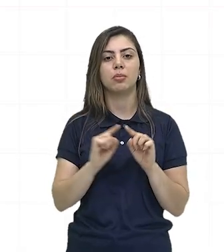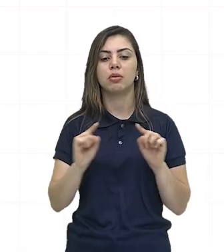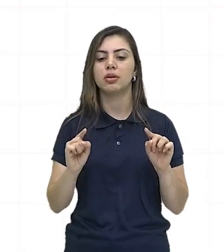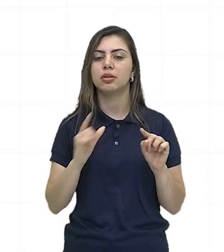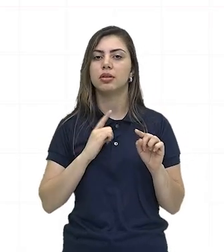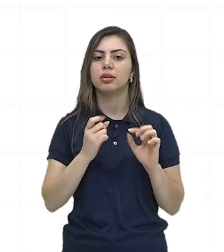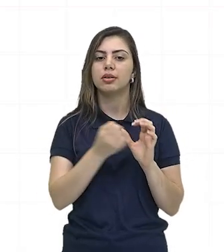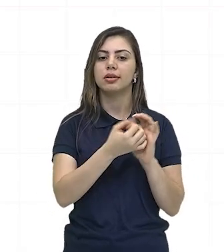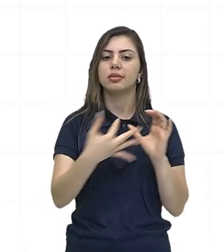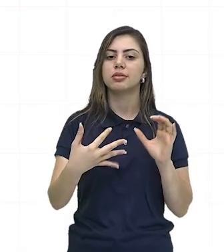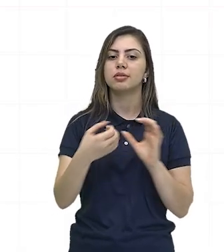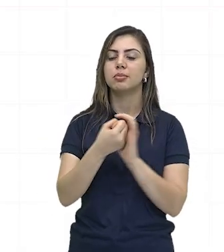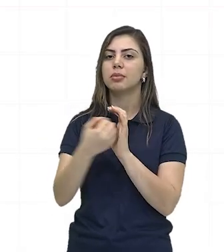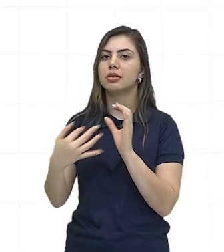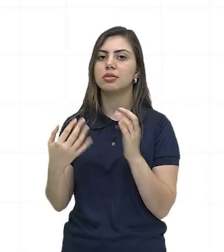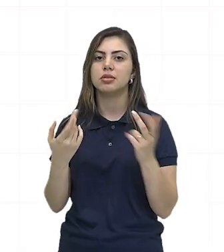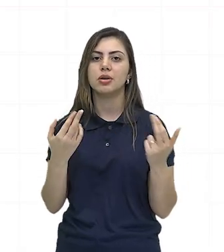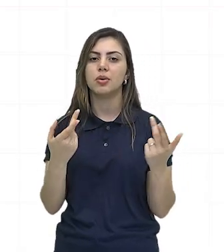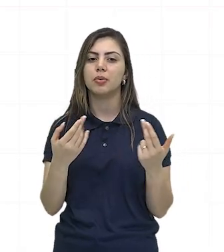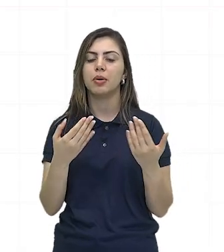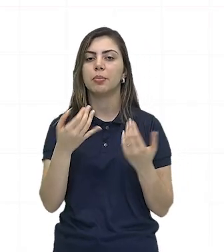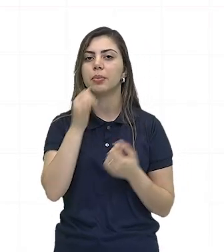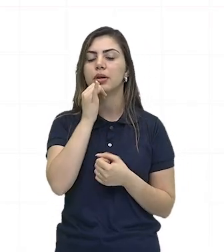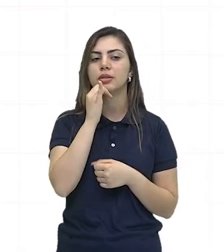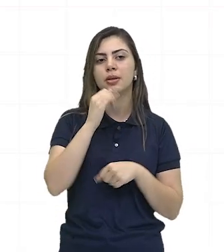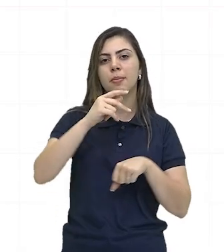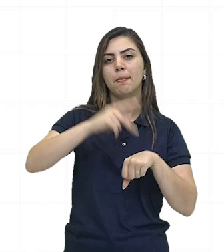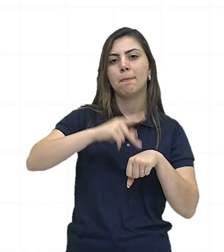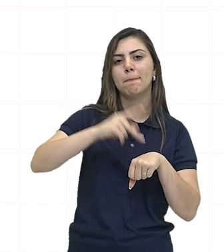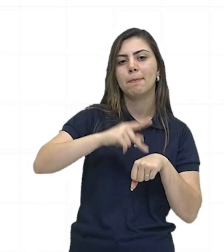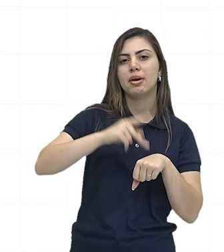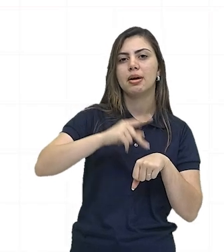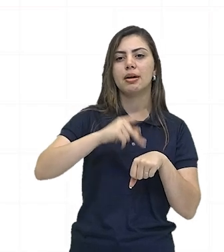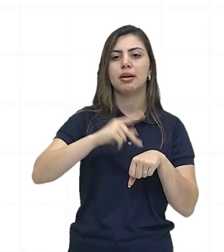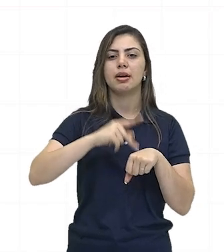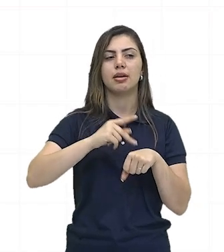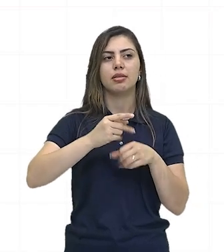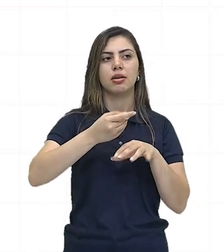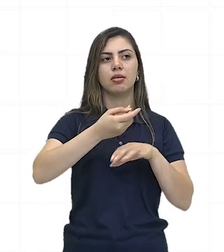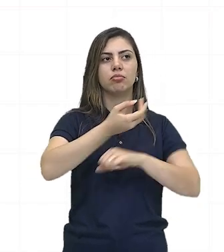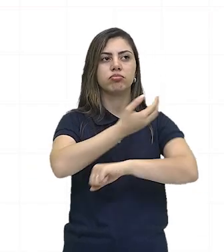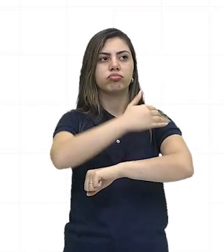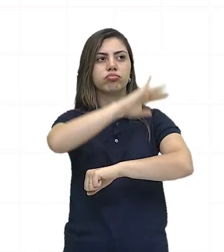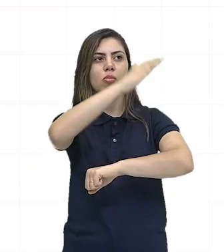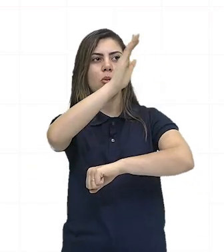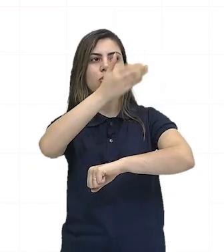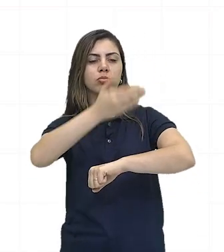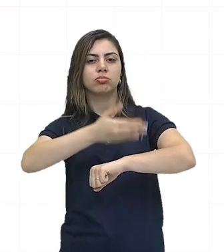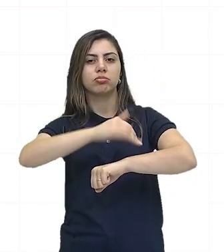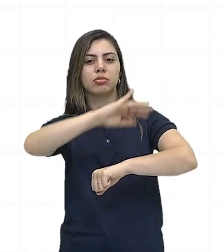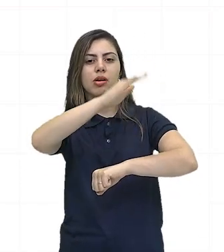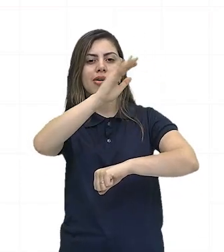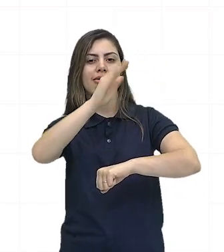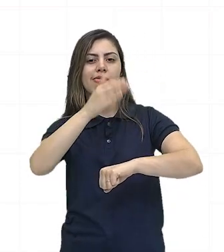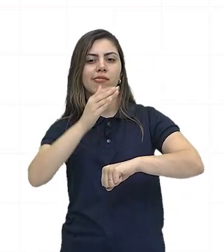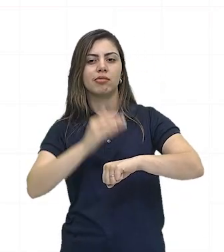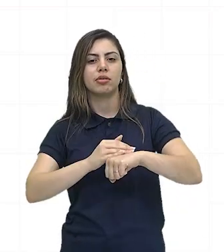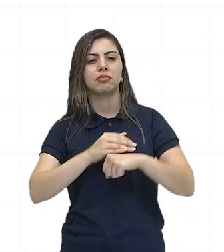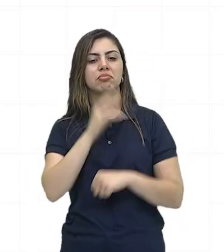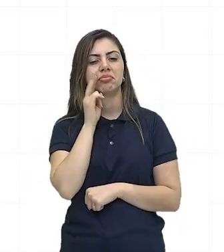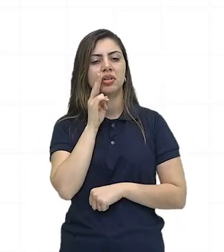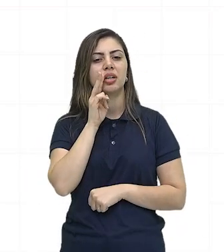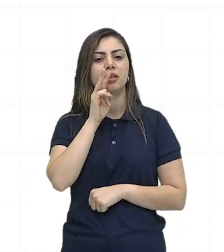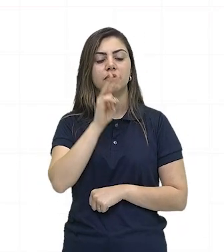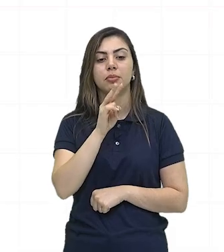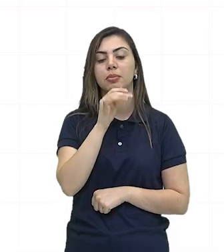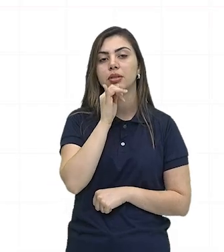observou que as formações rochosas e as cadeias de montanhas, como as montanhas Apalaches, que